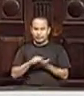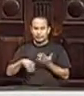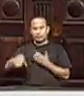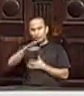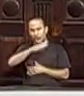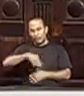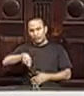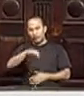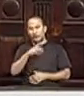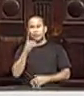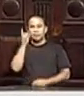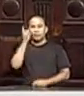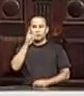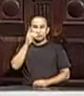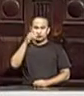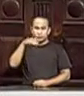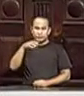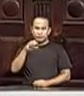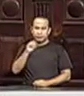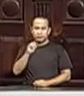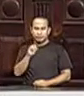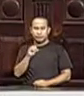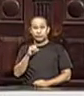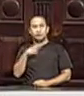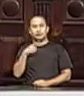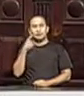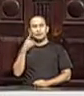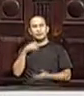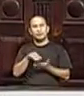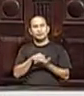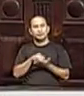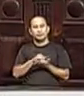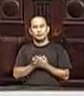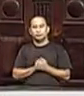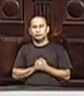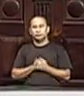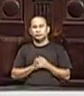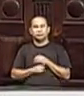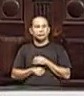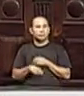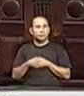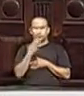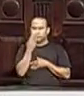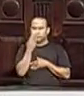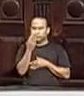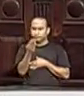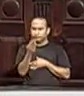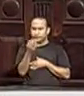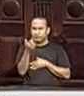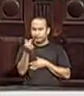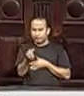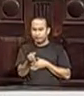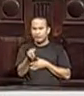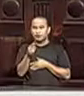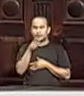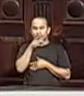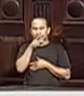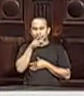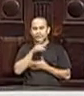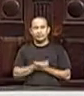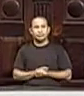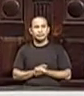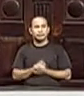secretário-geral, e deputado Dionísio Lins, secretário adjunto. E compomos essa frente com 17